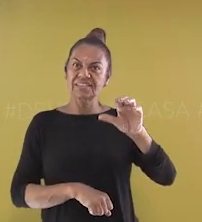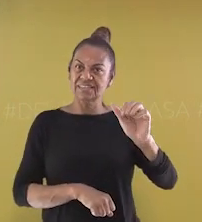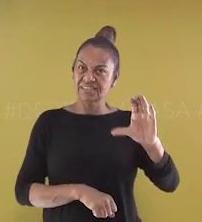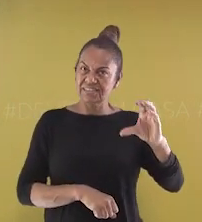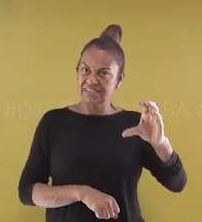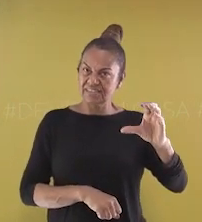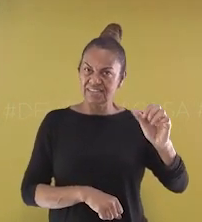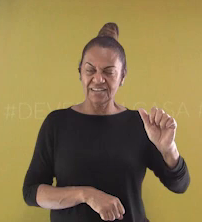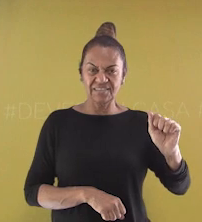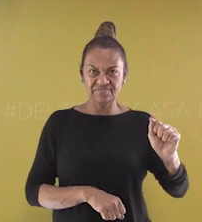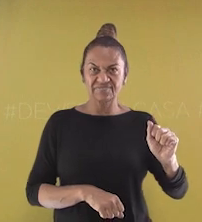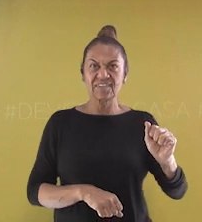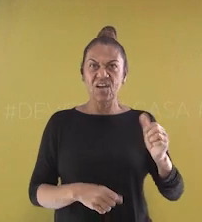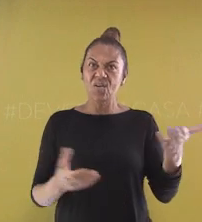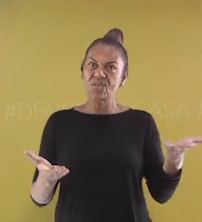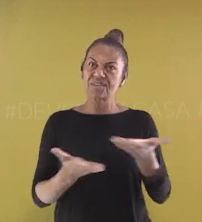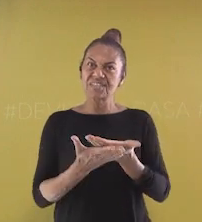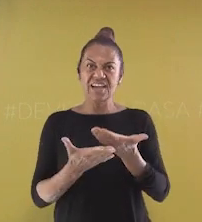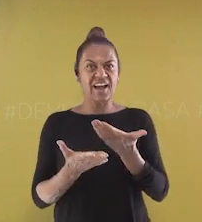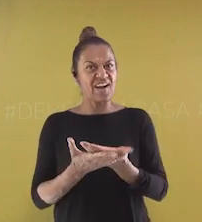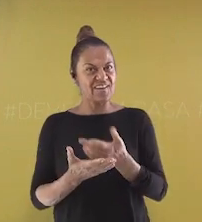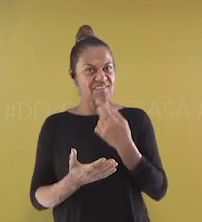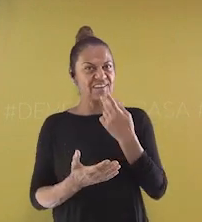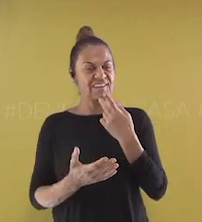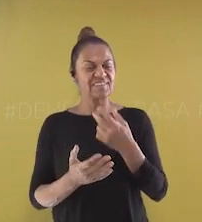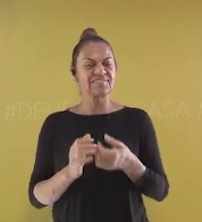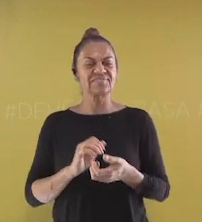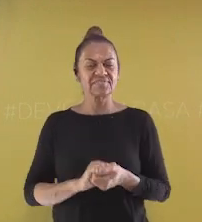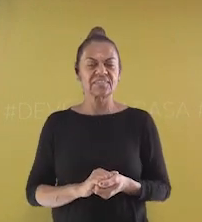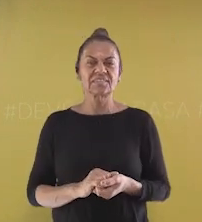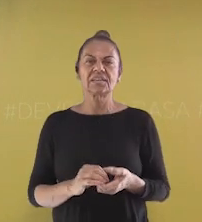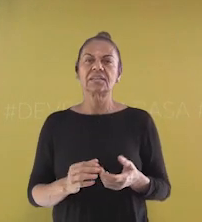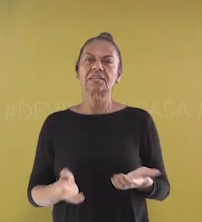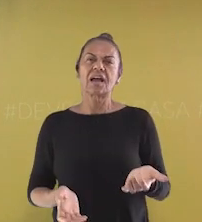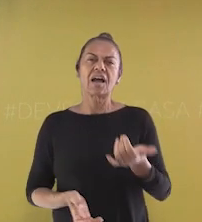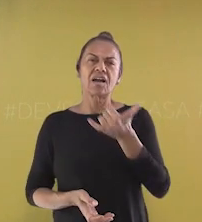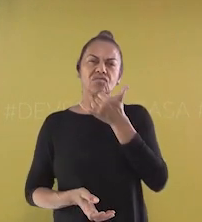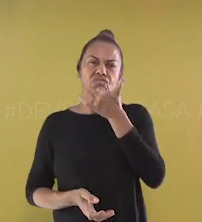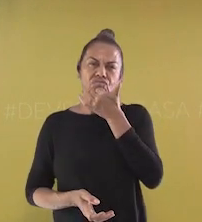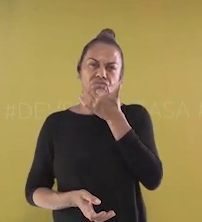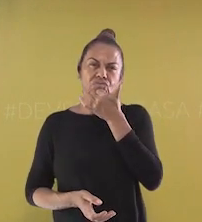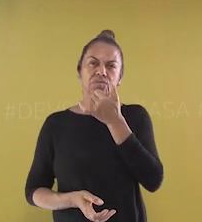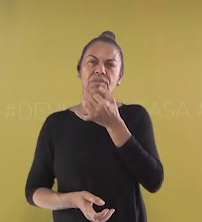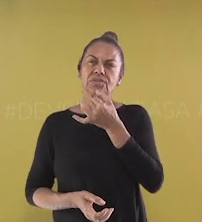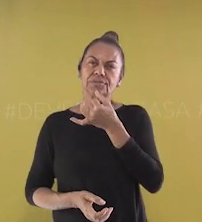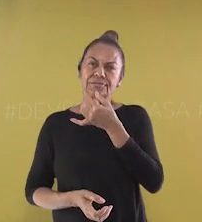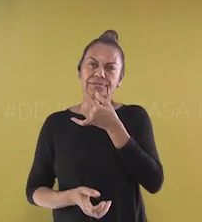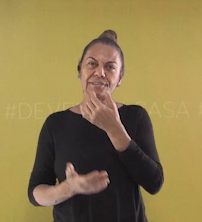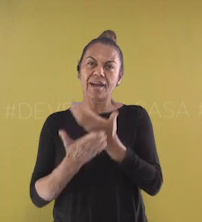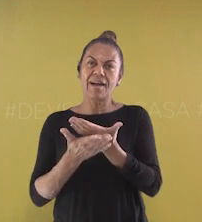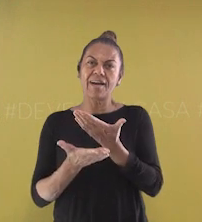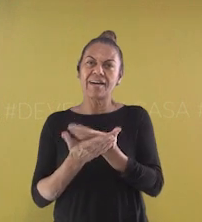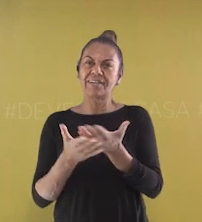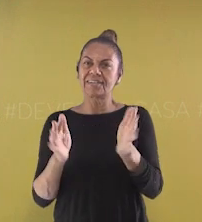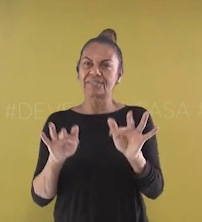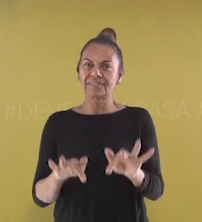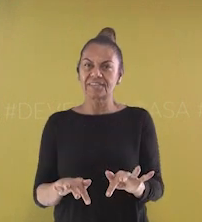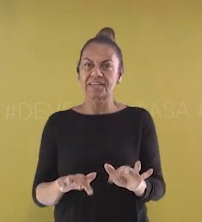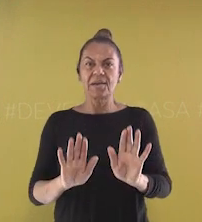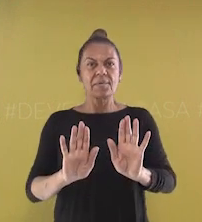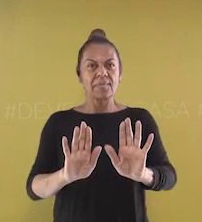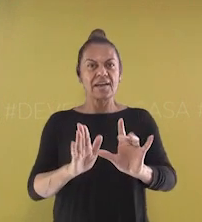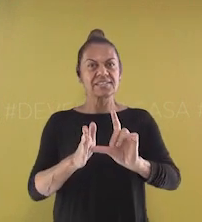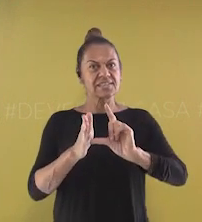de hoje. Entenderam? Infelizmente, nossa aula está chegando ao fim, mas antes de terminar,